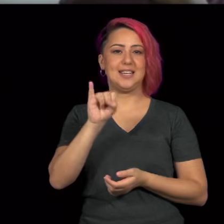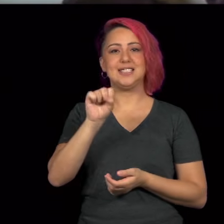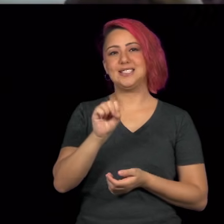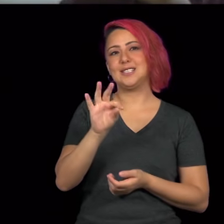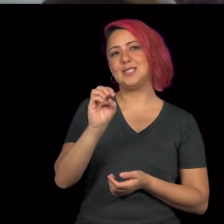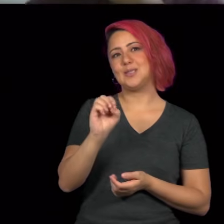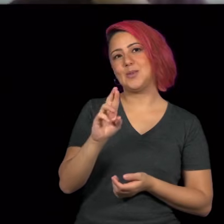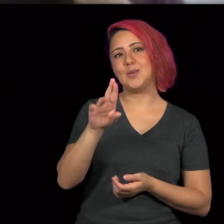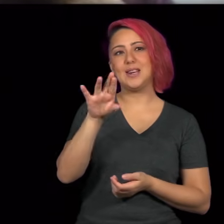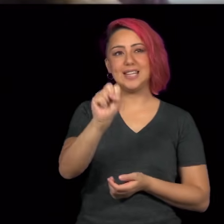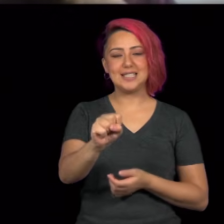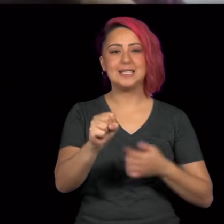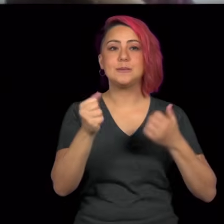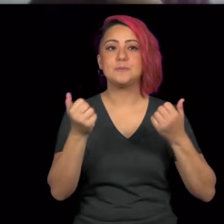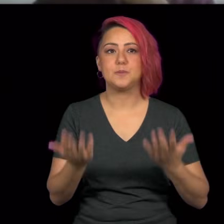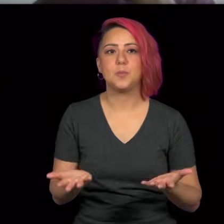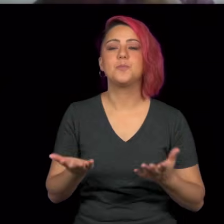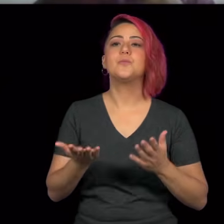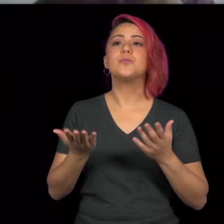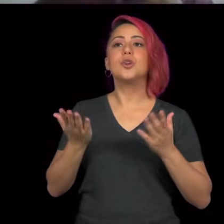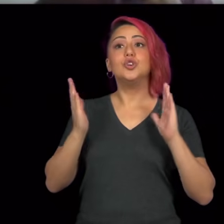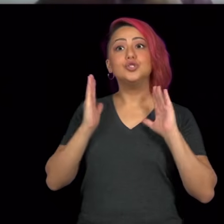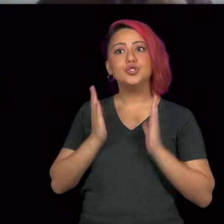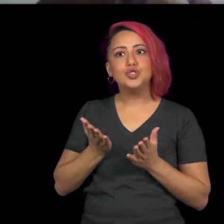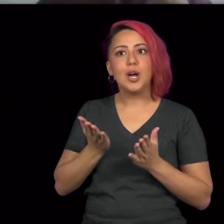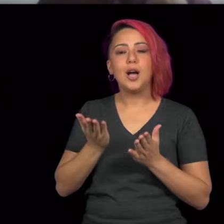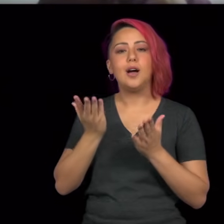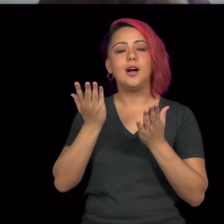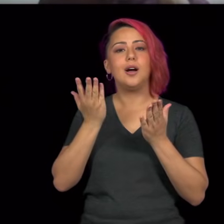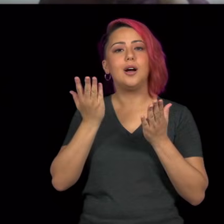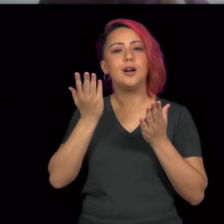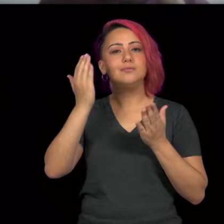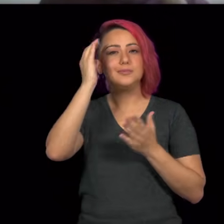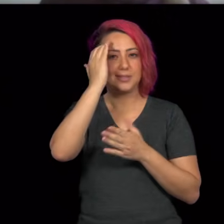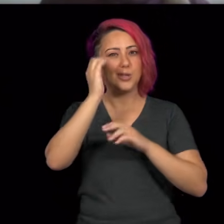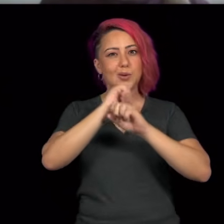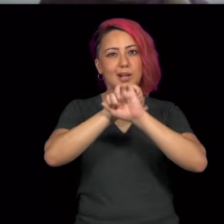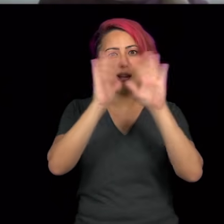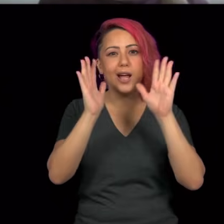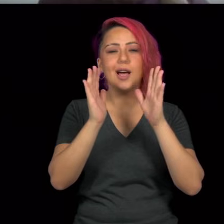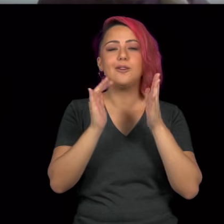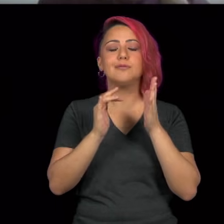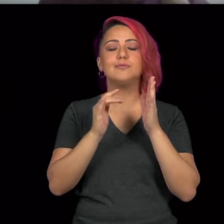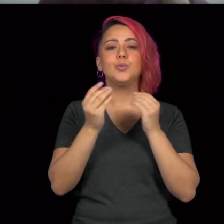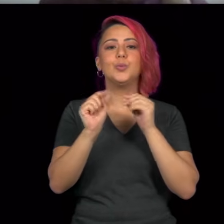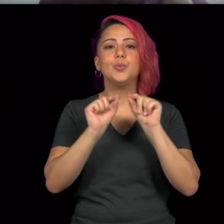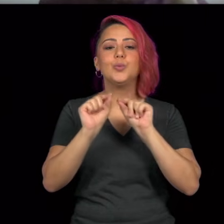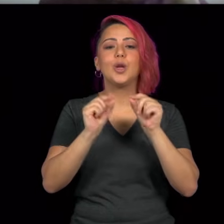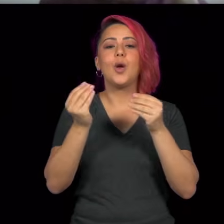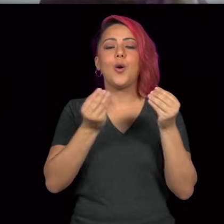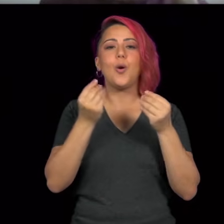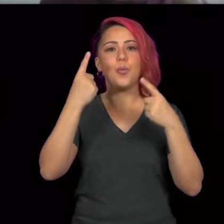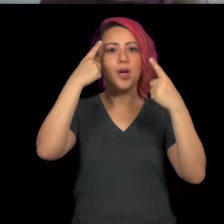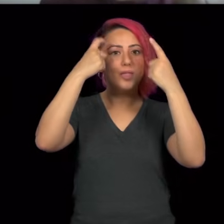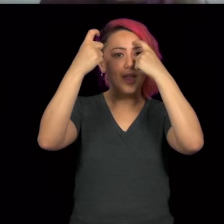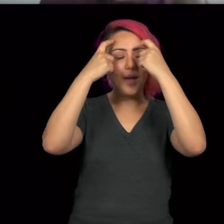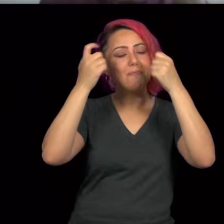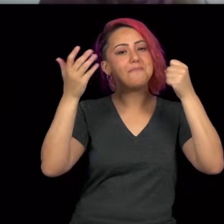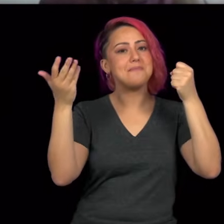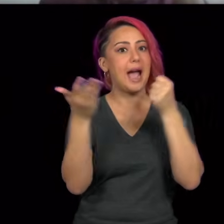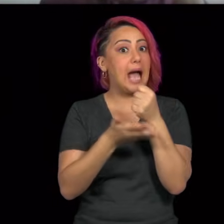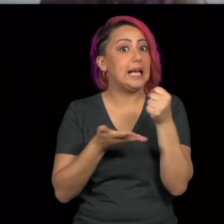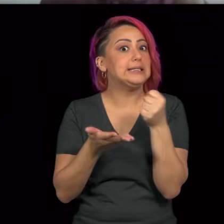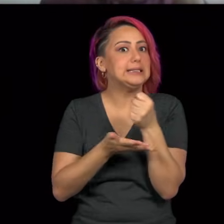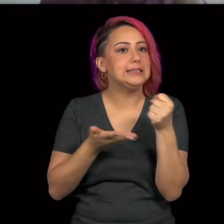Bom, dessa forma, nós conseguimos fechar um ciclo que é apresentar as ideias